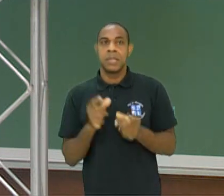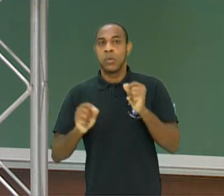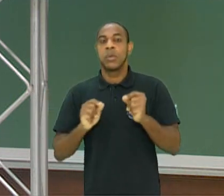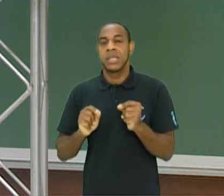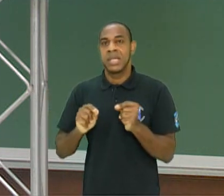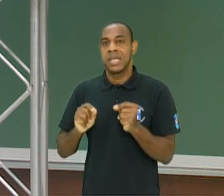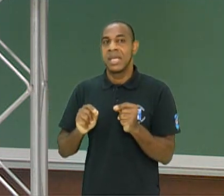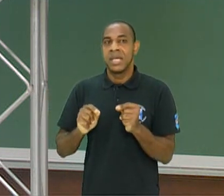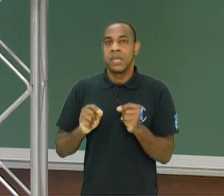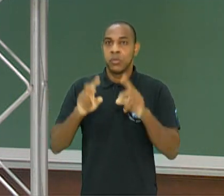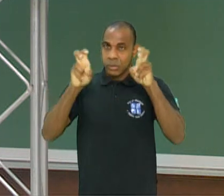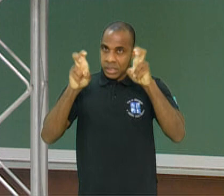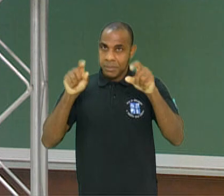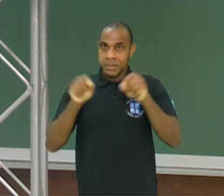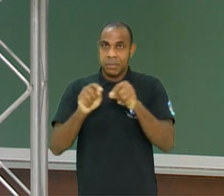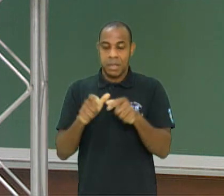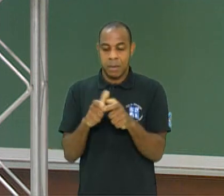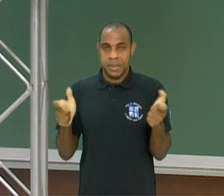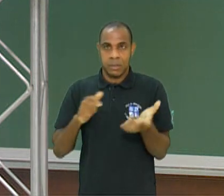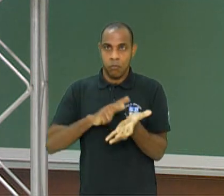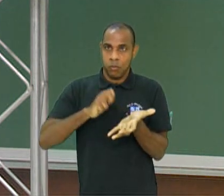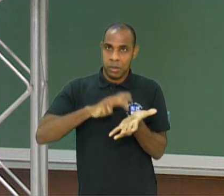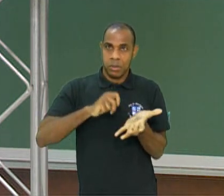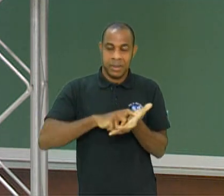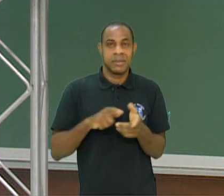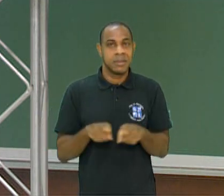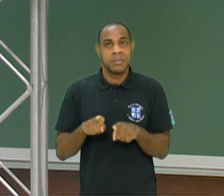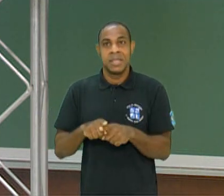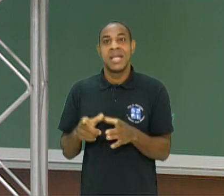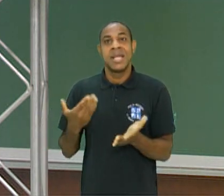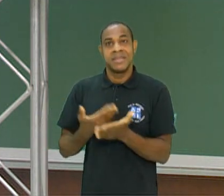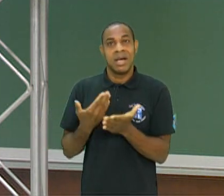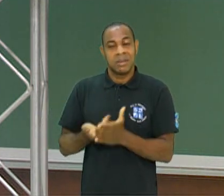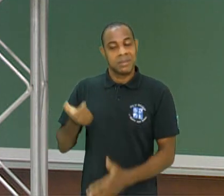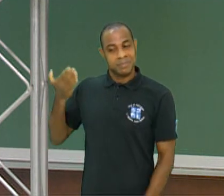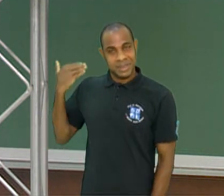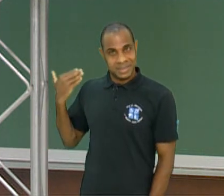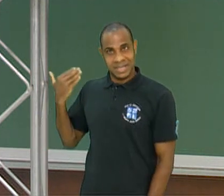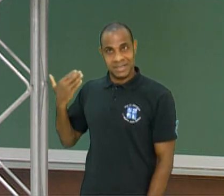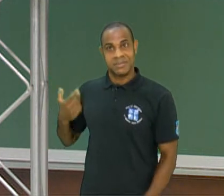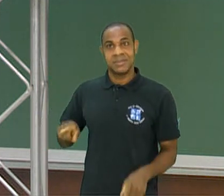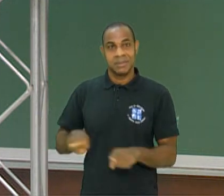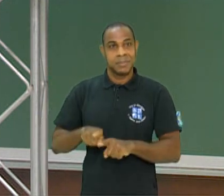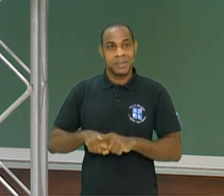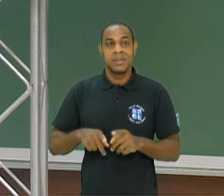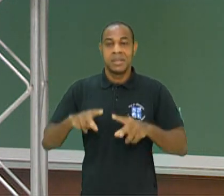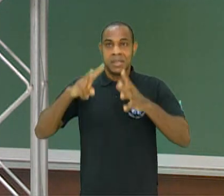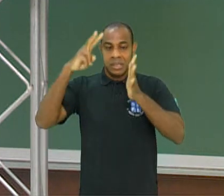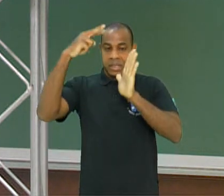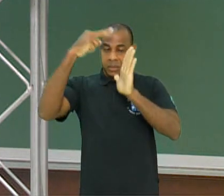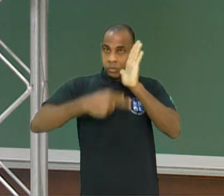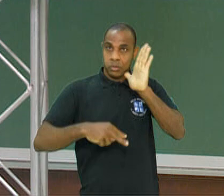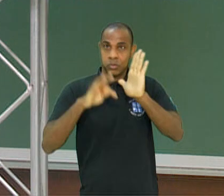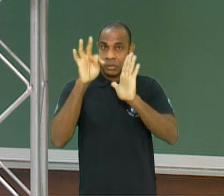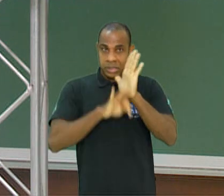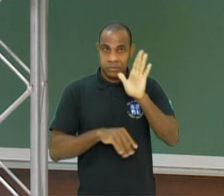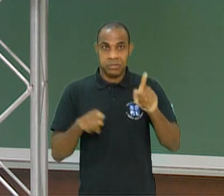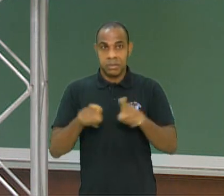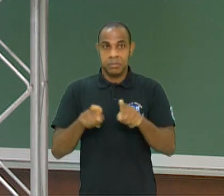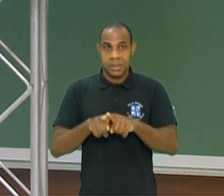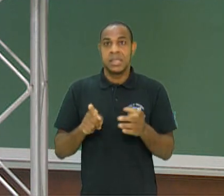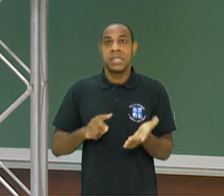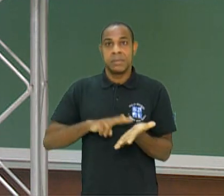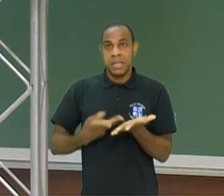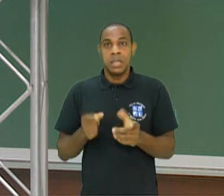de vocabulário. Então, nós vamos ter questões como nas aulas anteriores que a gente tem feito, de leitura de um texto e interpretação desse texto,